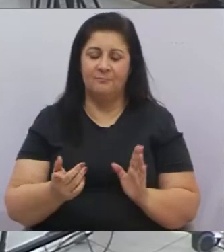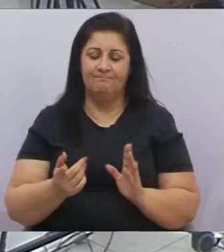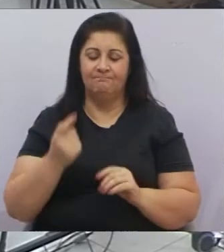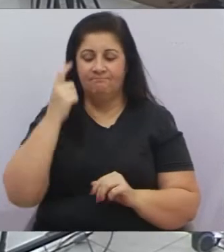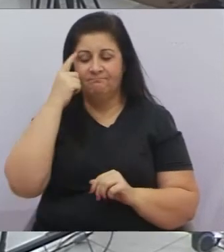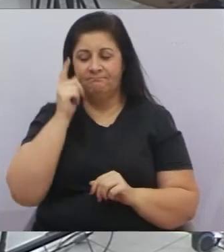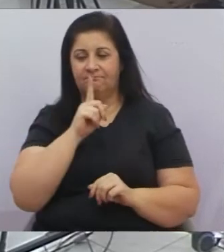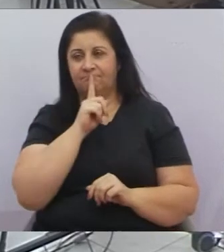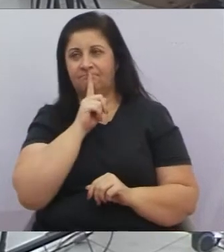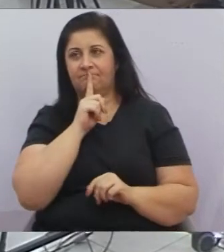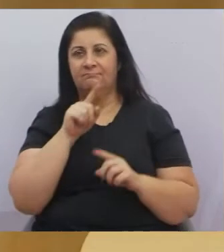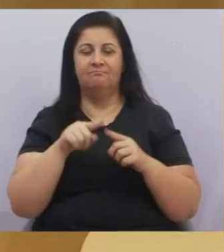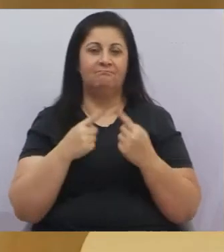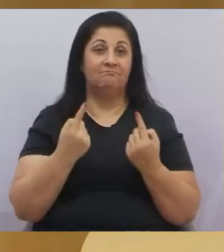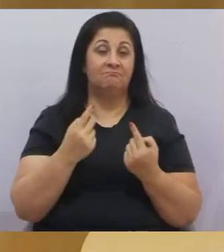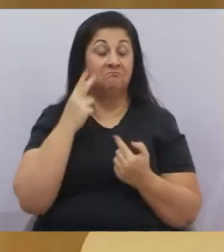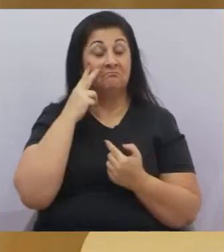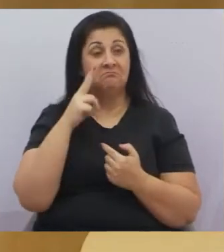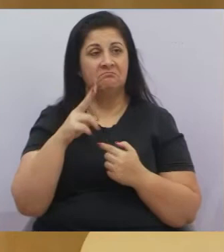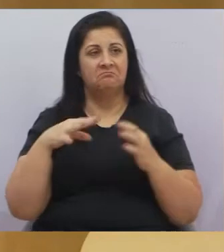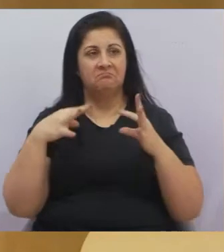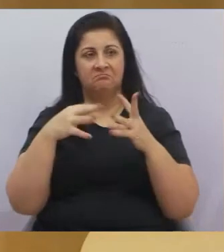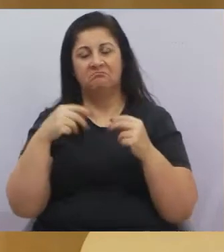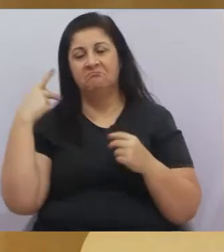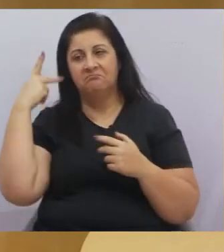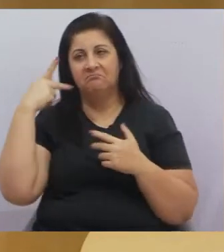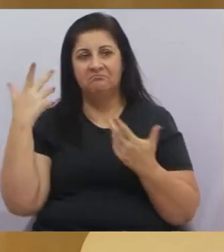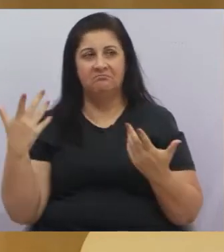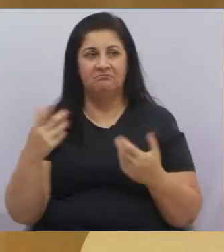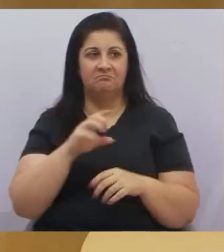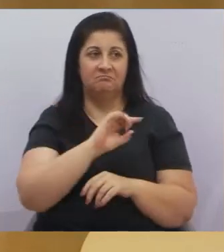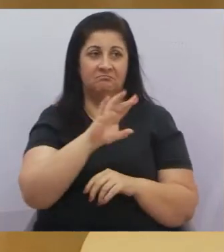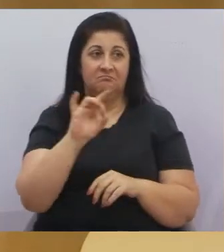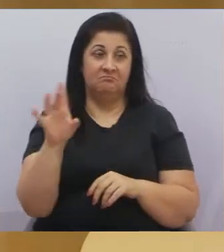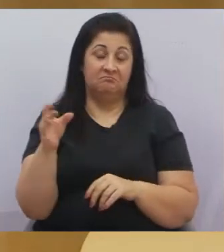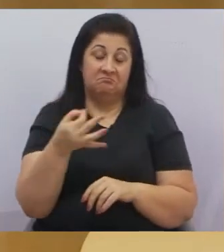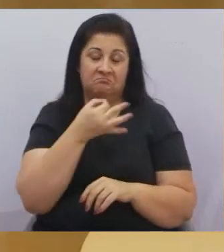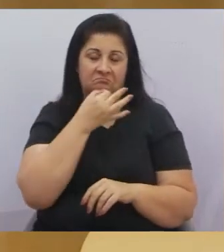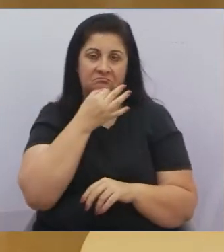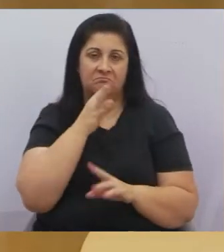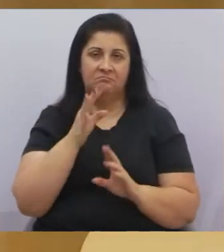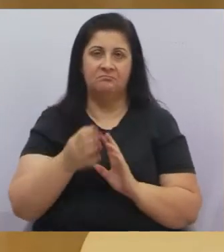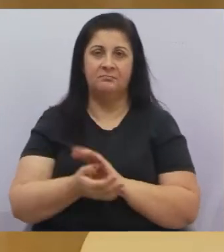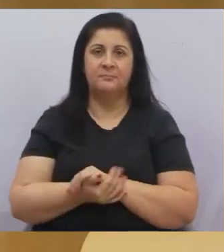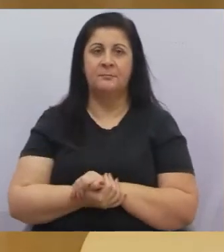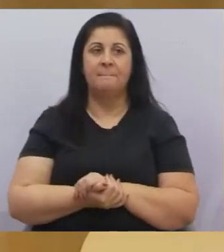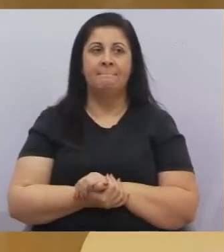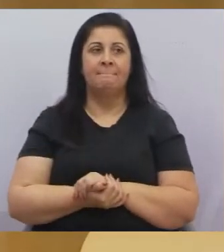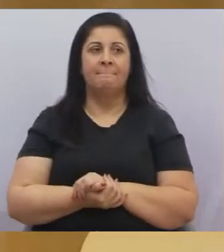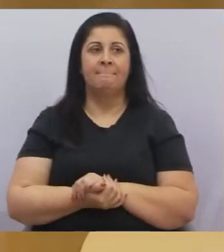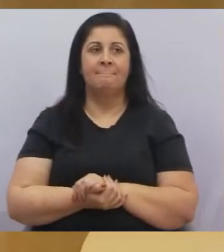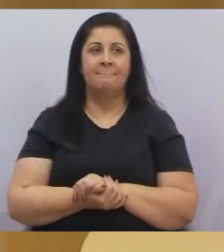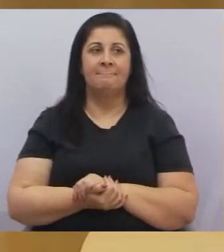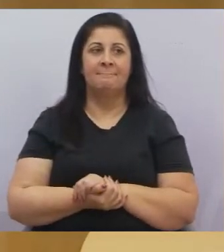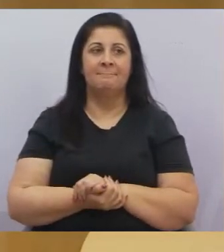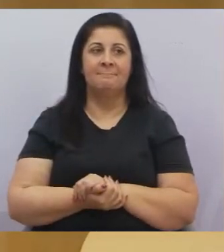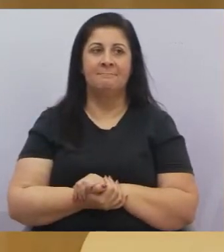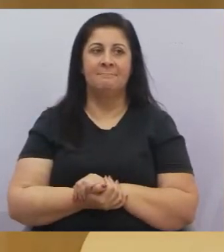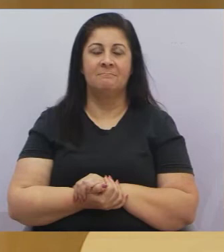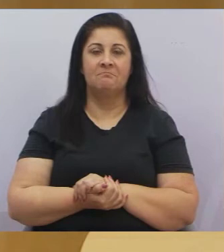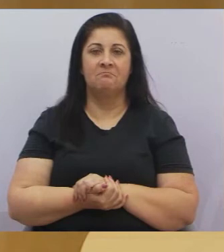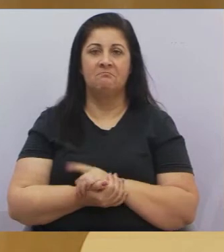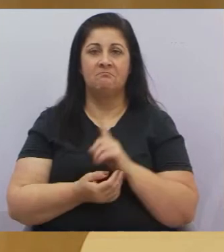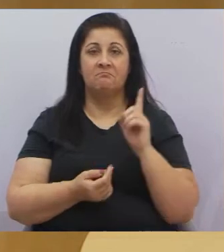ali ouvindo todos os vereadores, cada um falou um pouco, e como eu sou